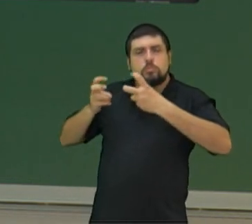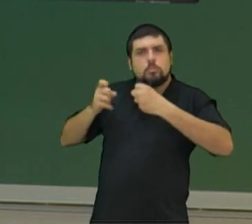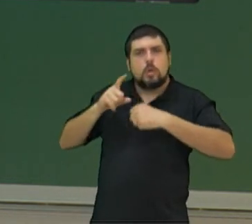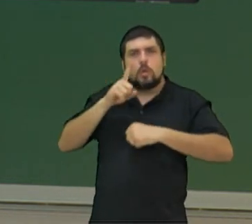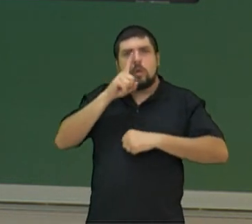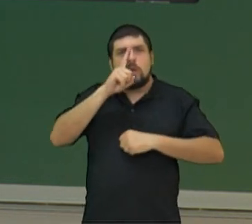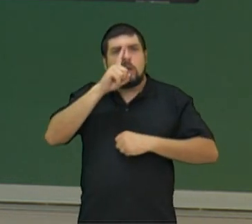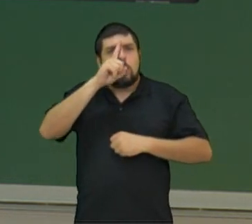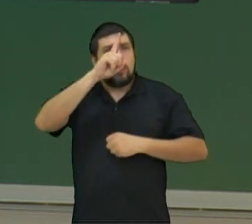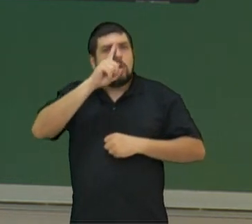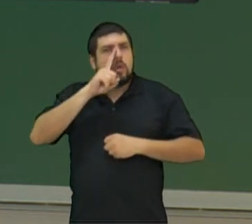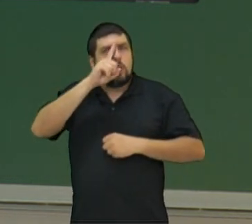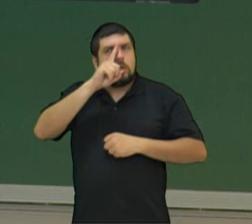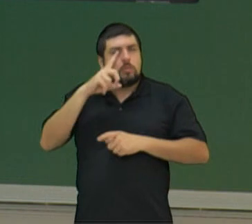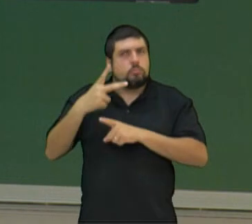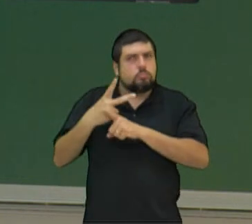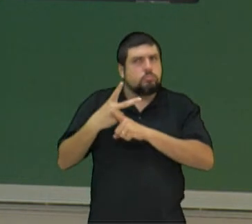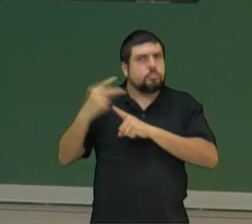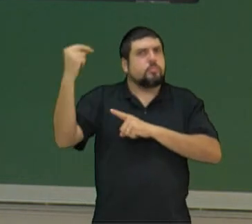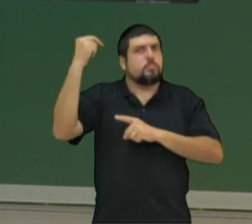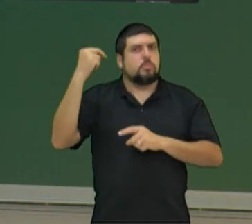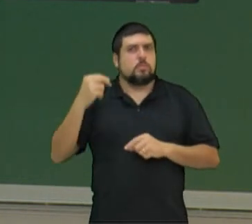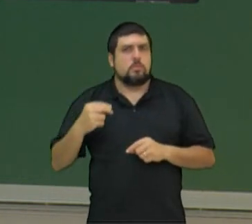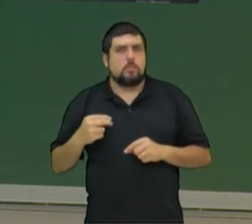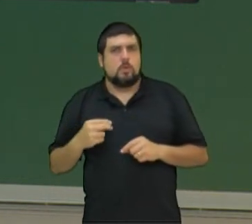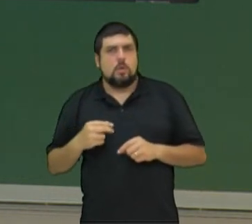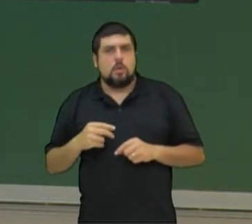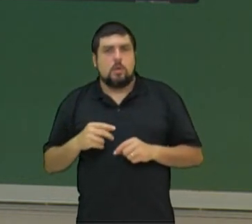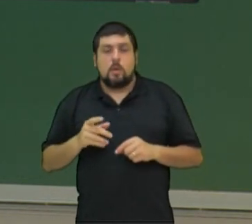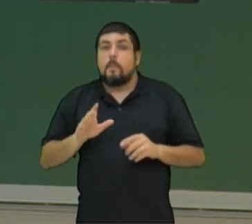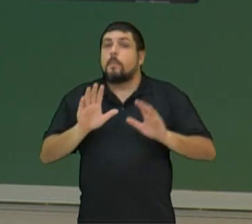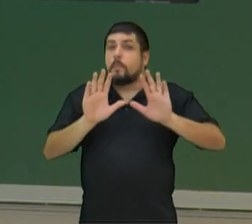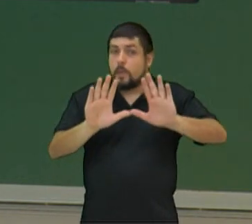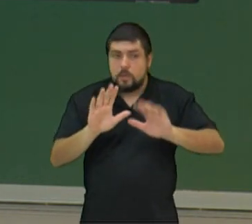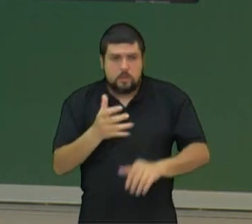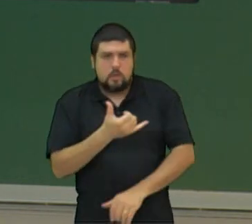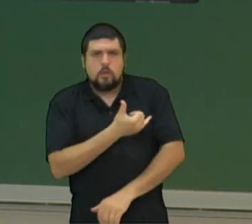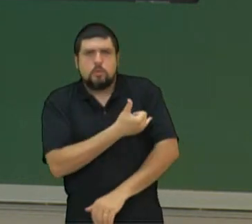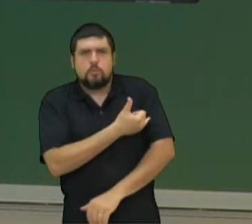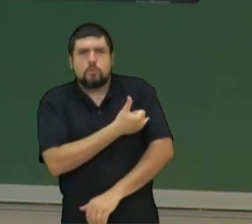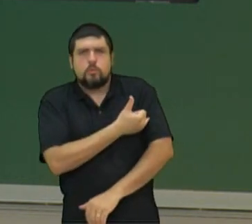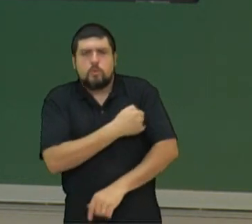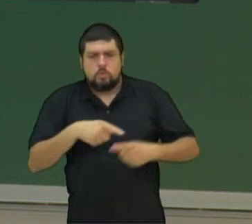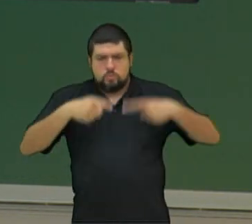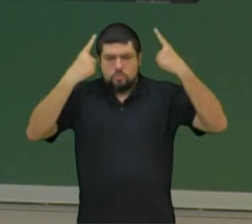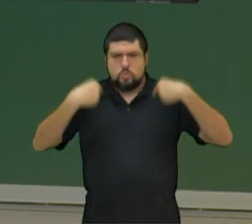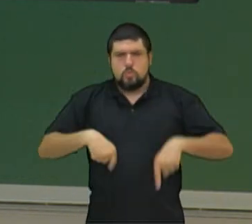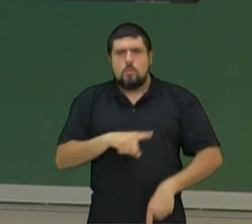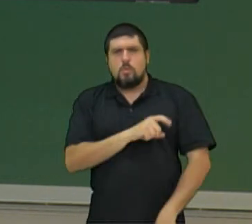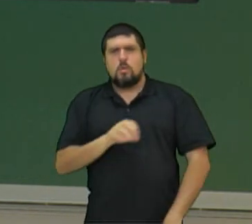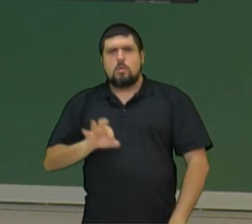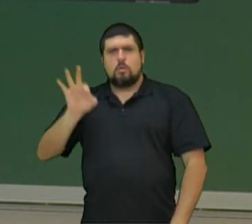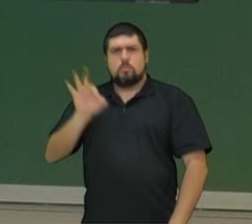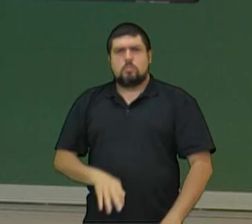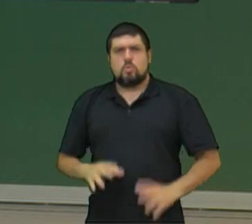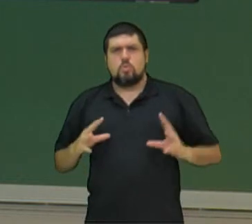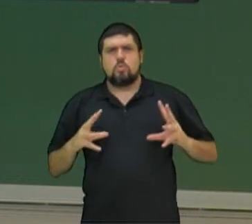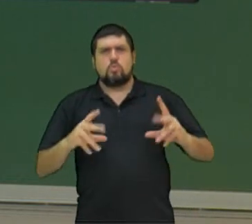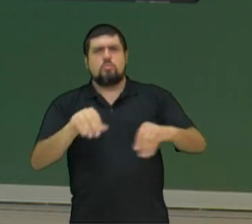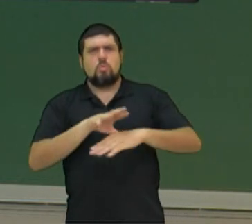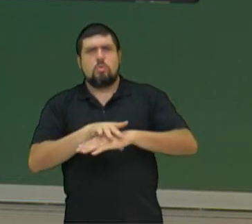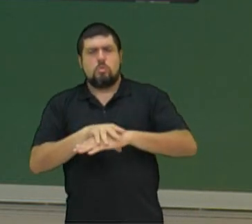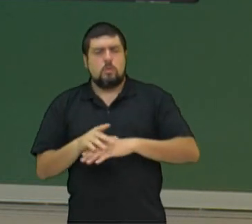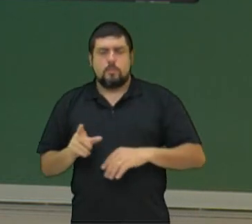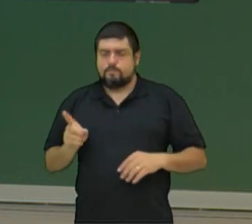contra determinadas doenças, né? Não quer dizer que tomando uma vacina nós estamos seguros contra todas as doenças. Que bom se